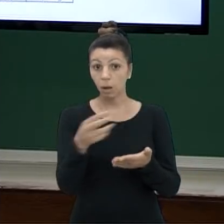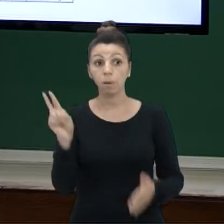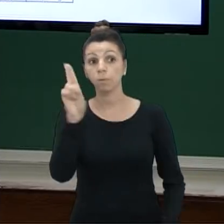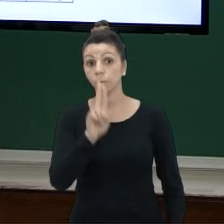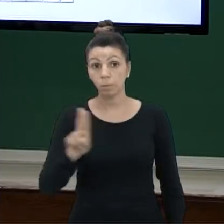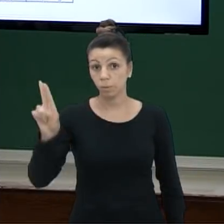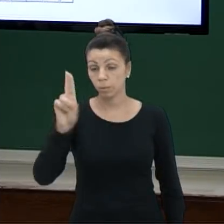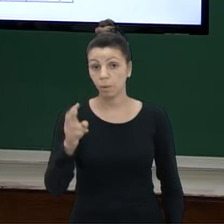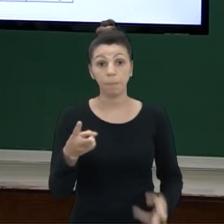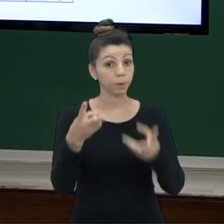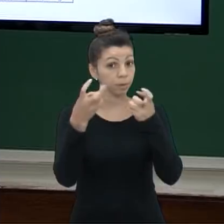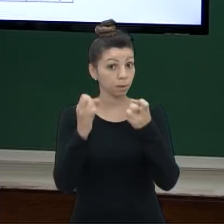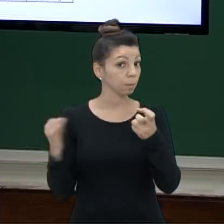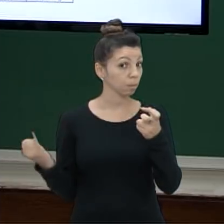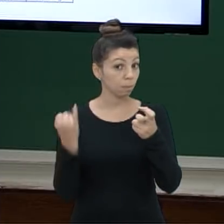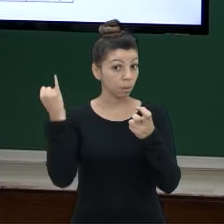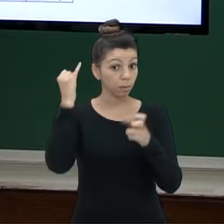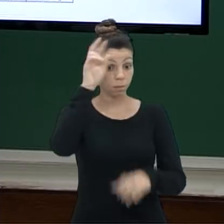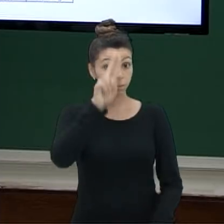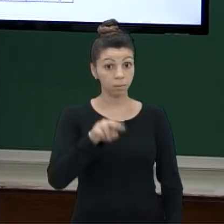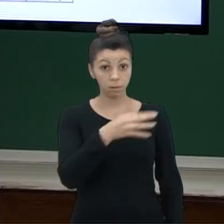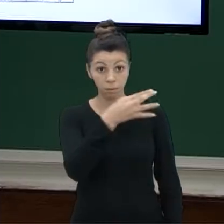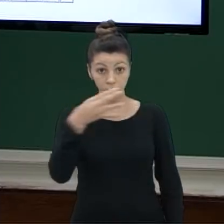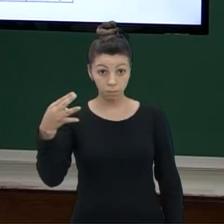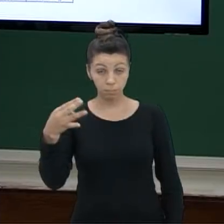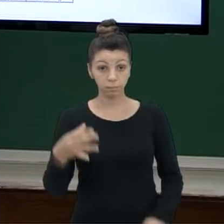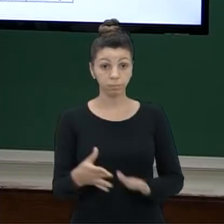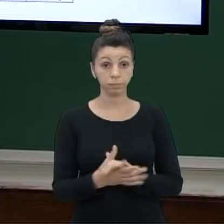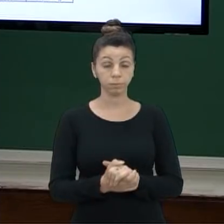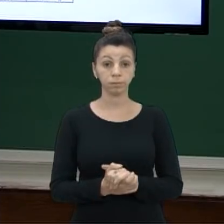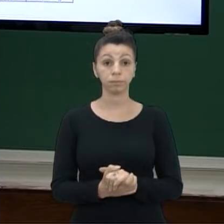dela. Então, a gente tem